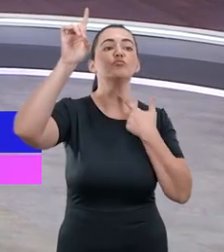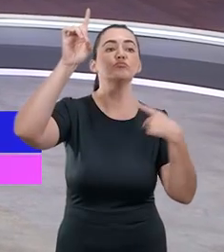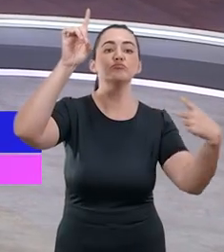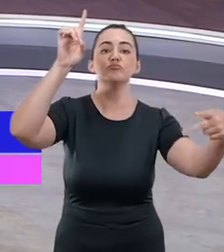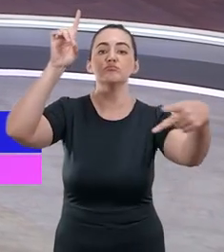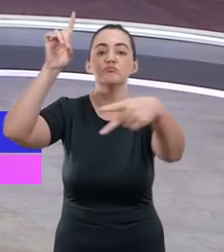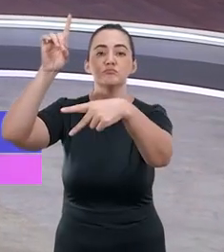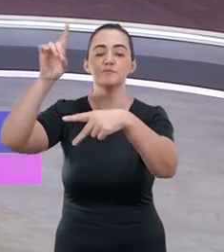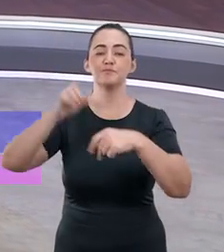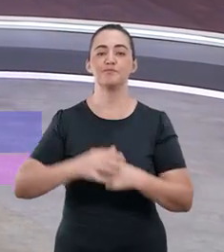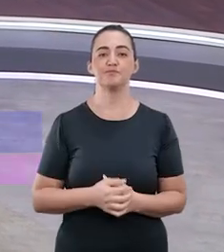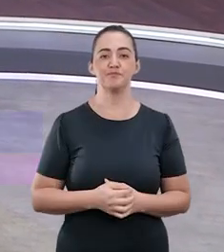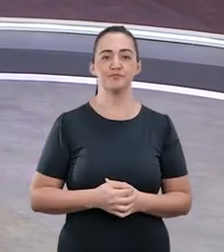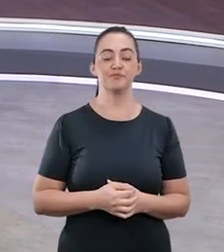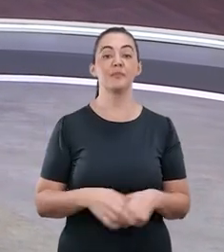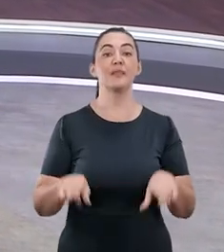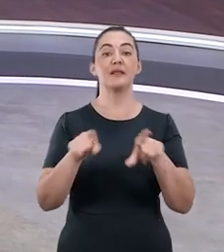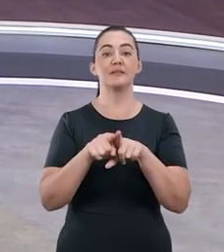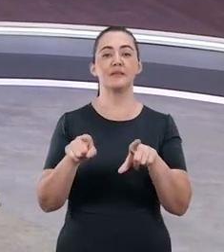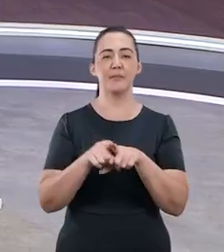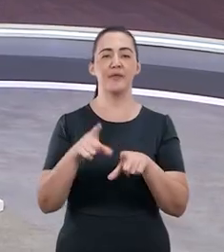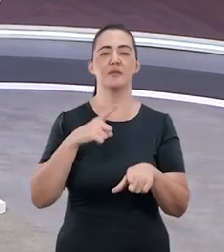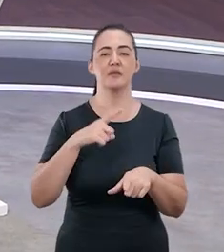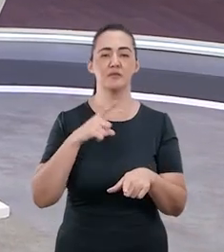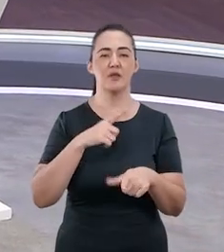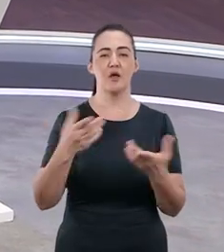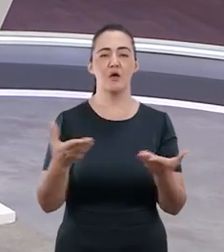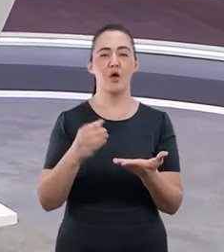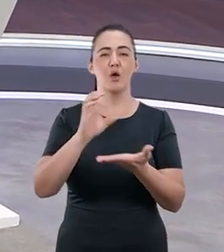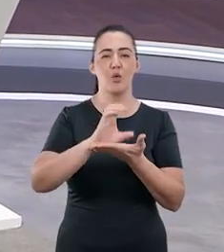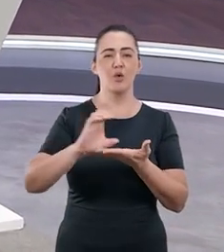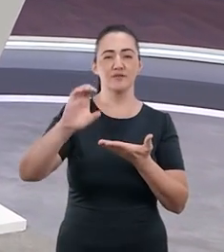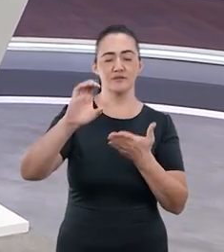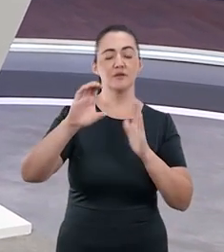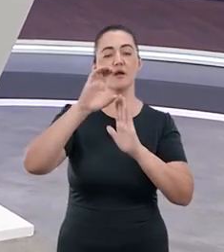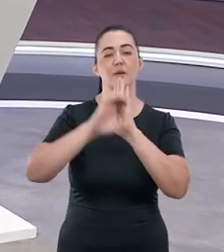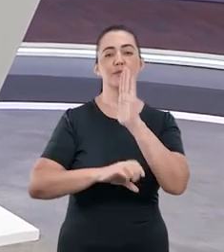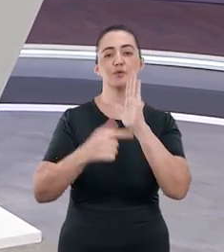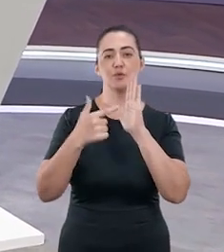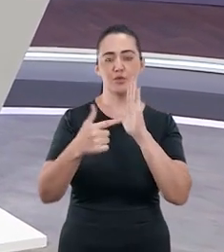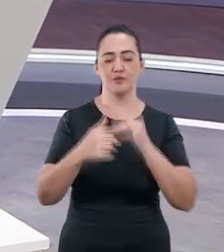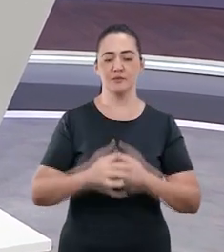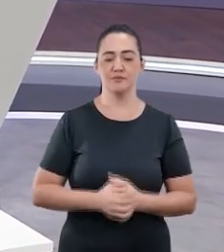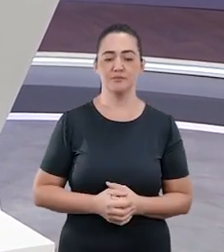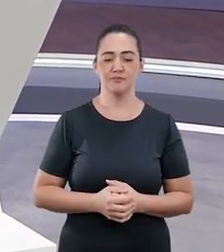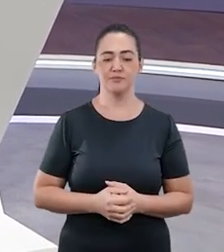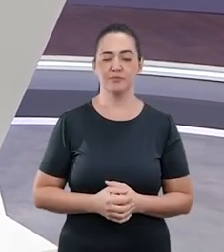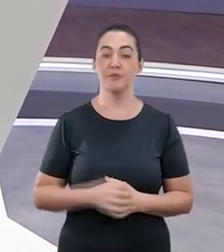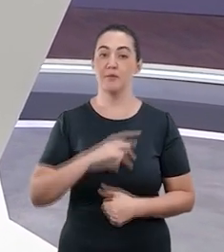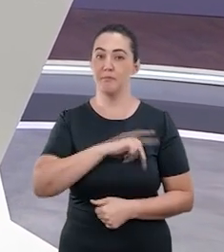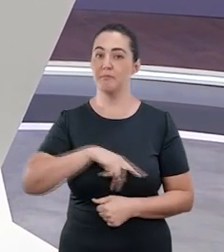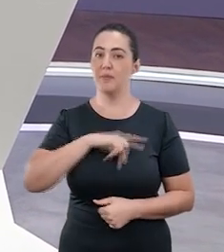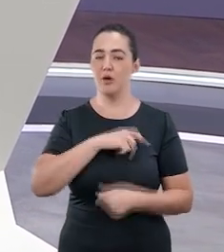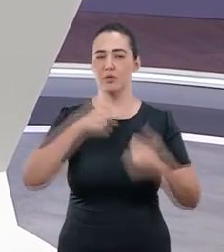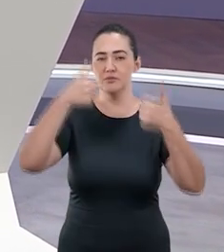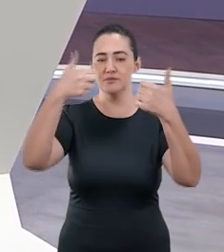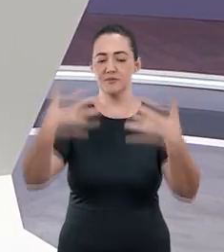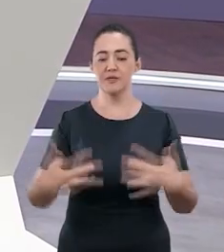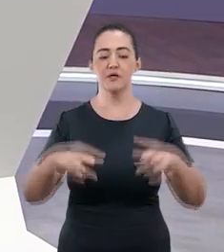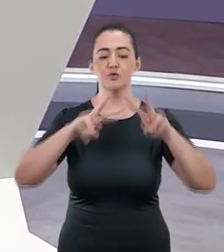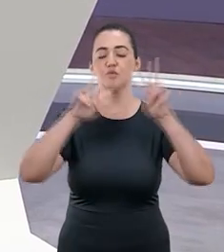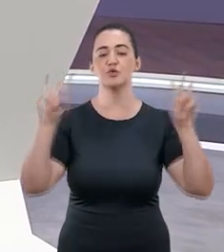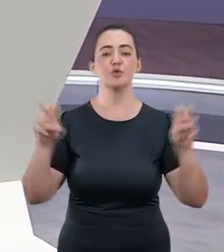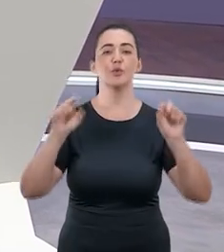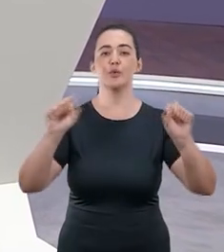vida. Quer mais? Venha comigo até Colossenses capítulo 2, versículo número 8. Aqui vamos ver Paulo falando também sobre